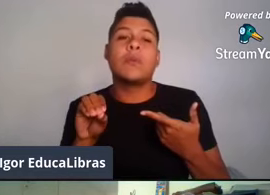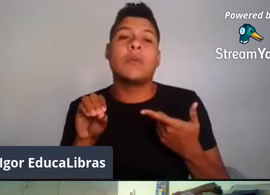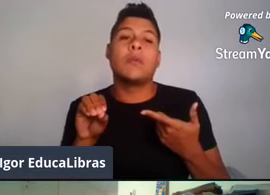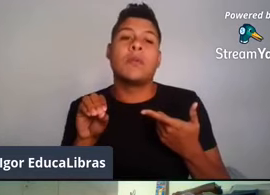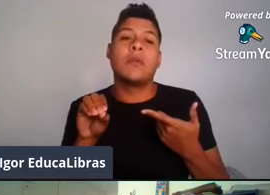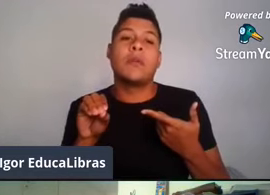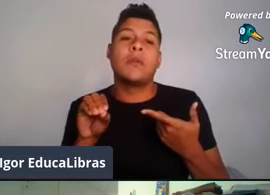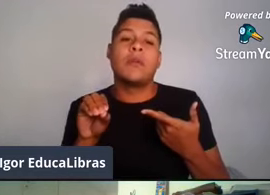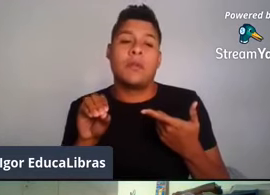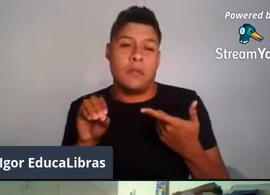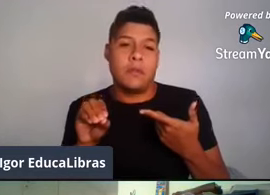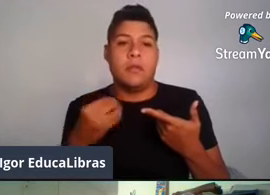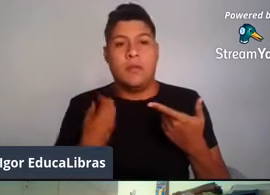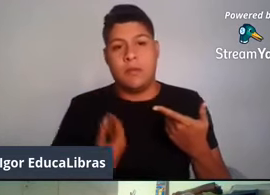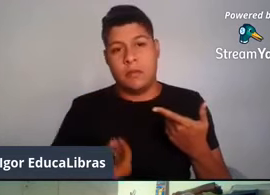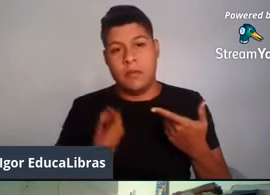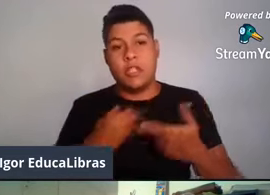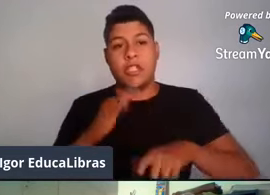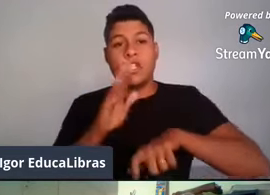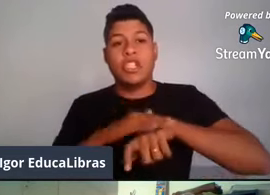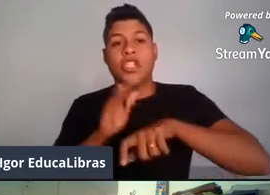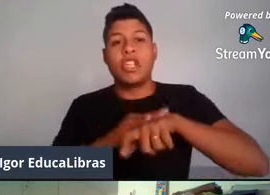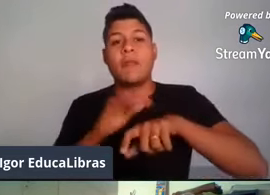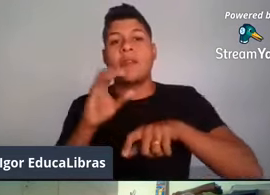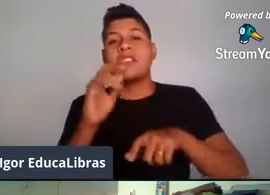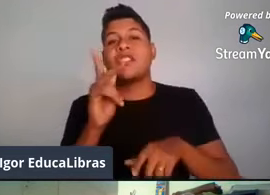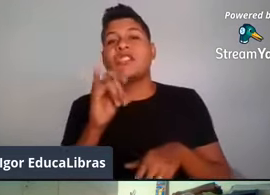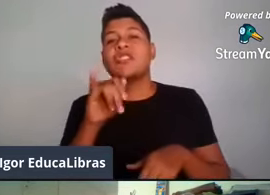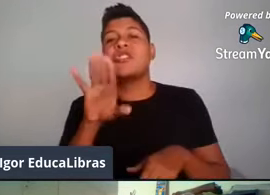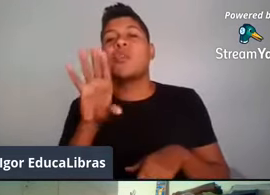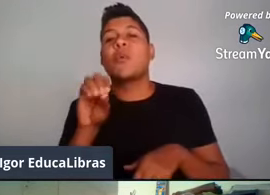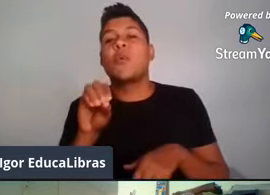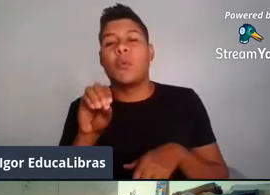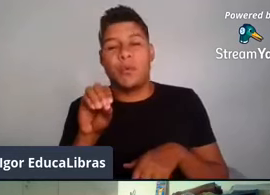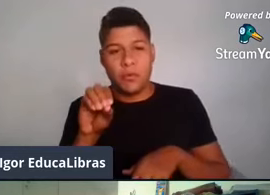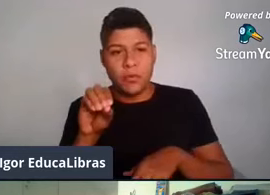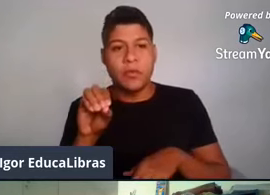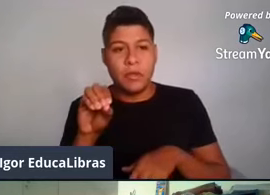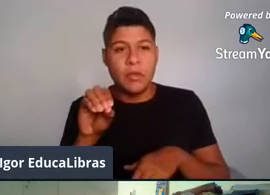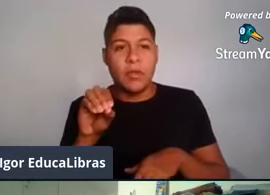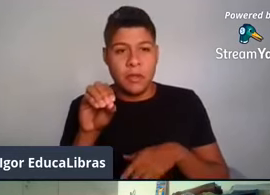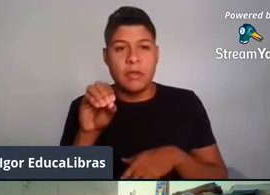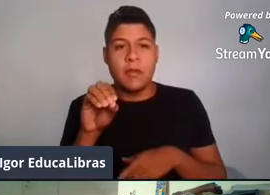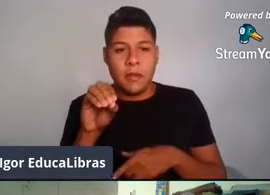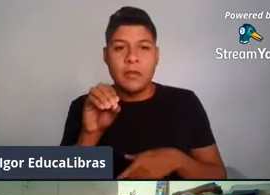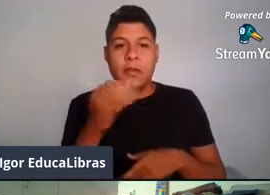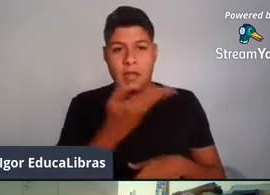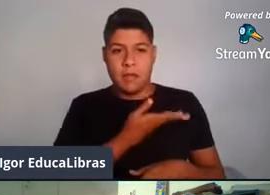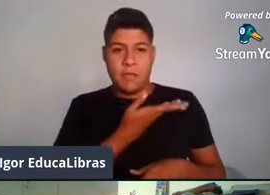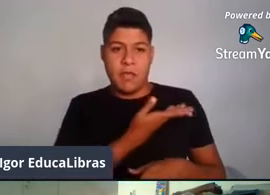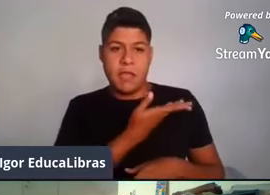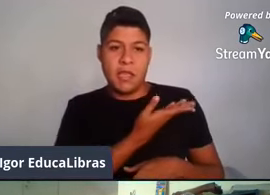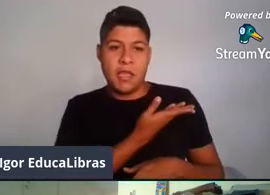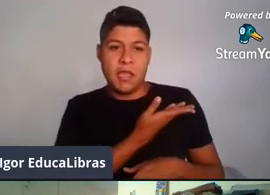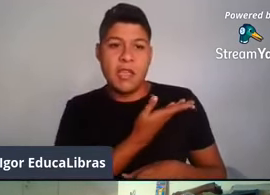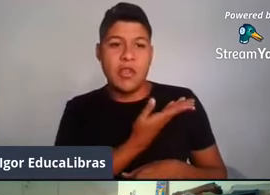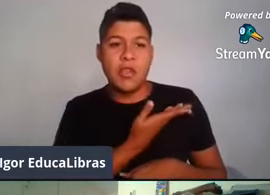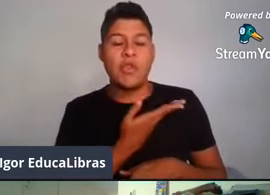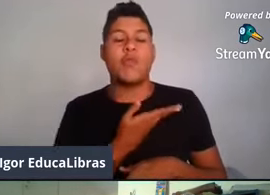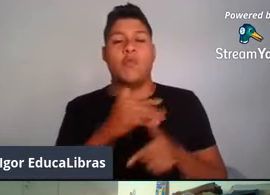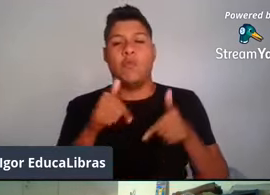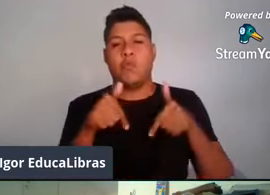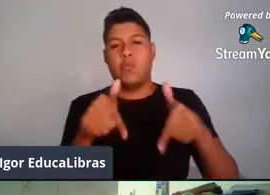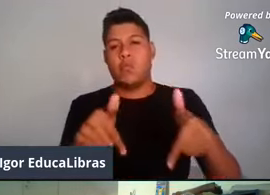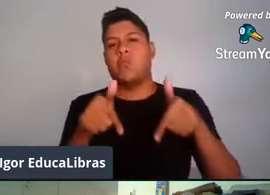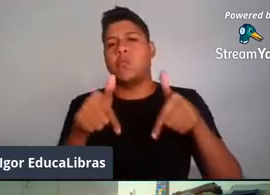Rodrigues Neto, que eu chamo de Chico Catanduva, é um grande amigo e ativista